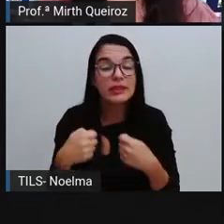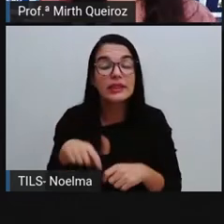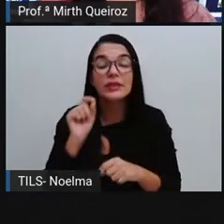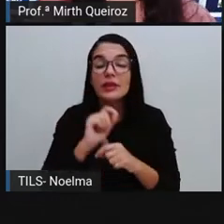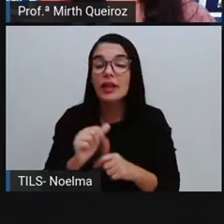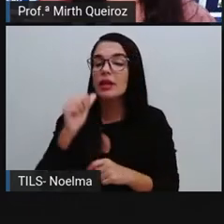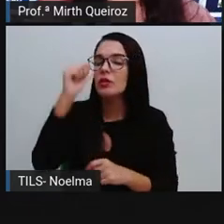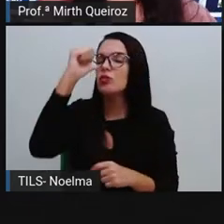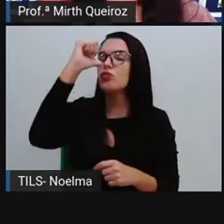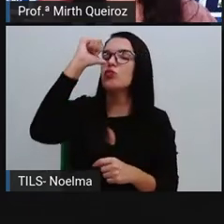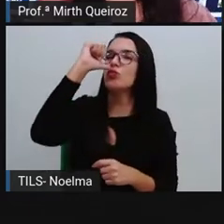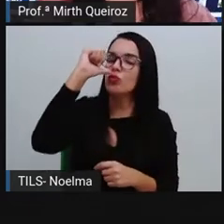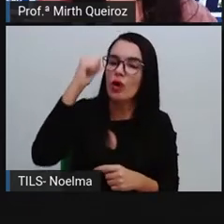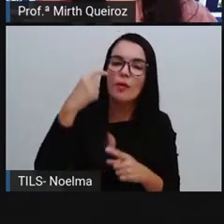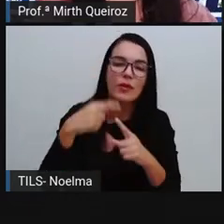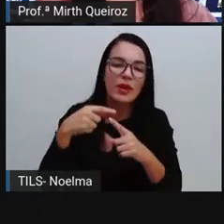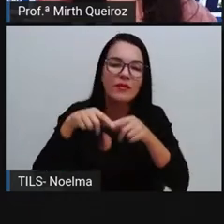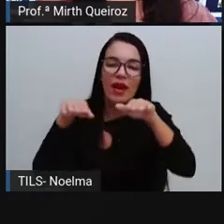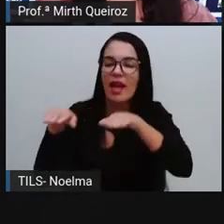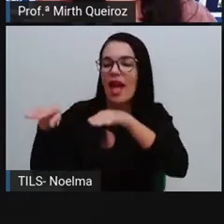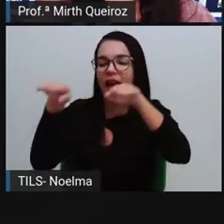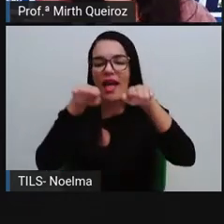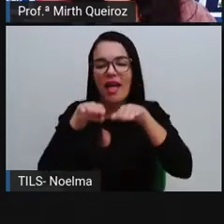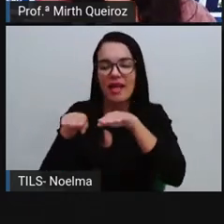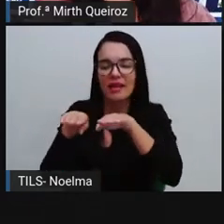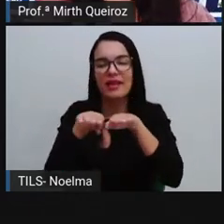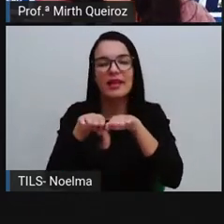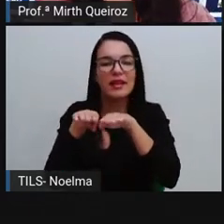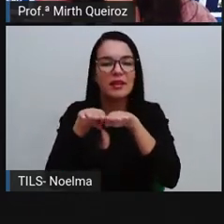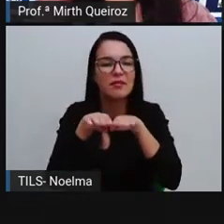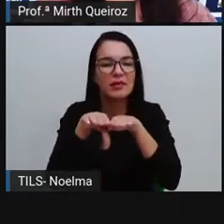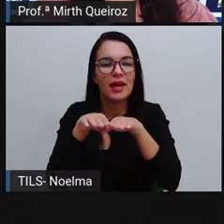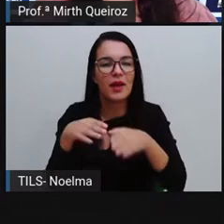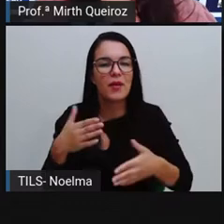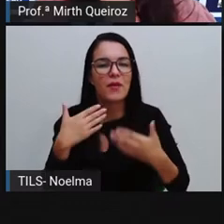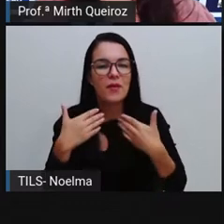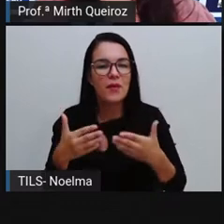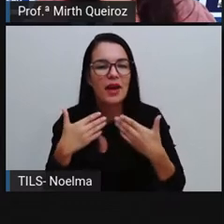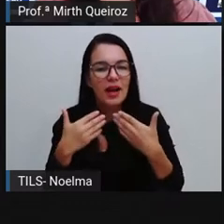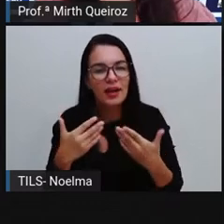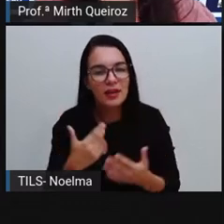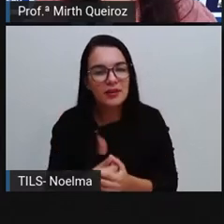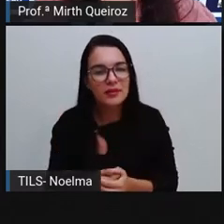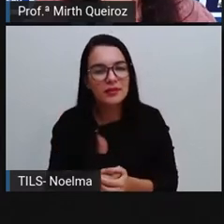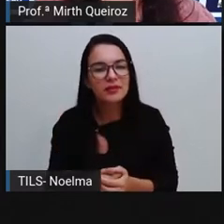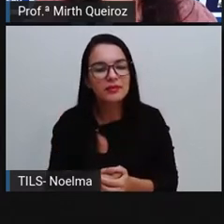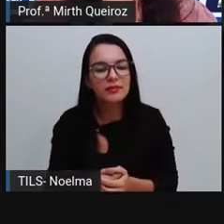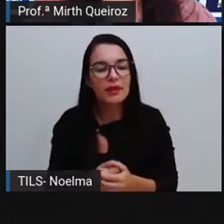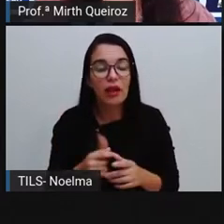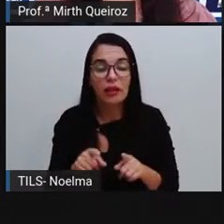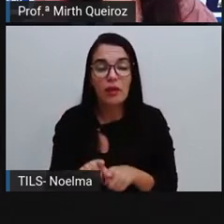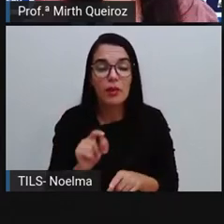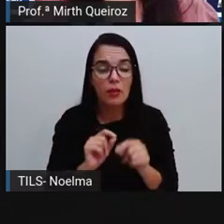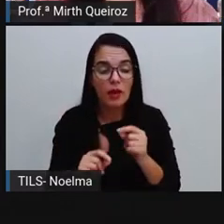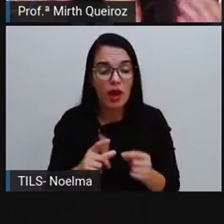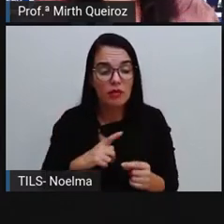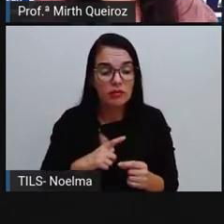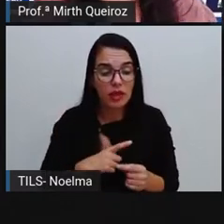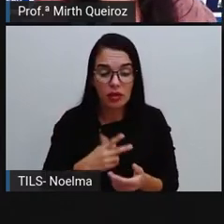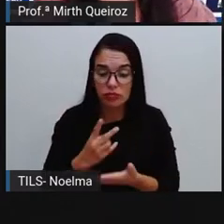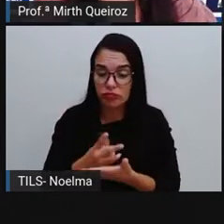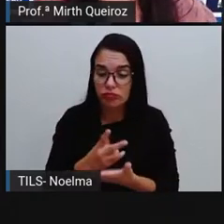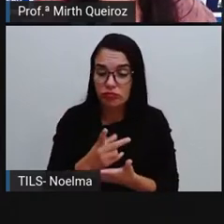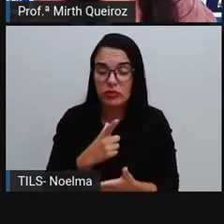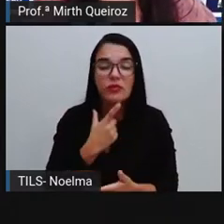com muito calor, né? A gente costuma sentir o quê? Sentir sede, não é? E aí, a gente vai tomar essa água para